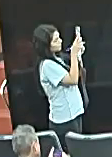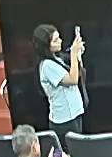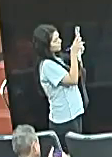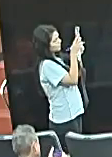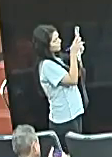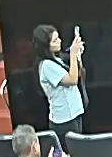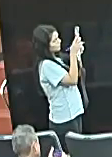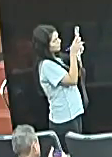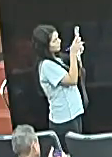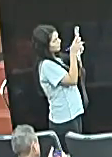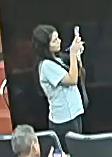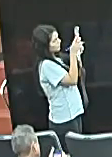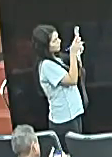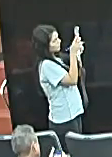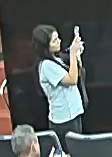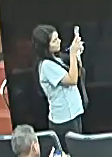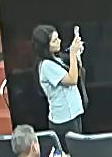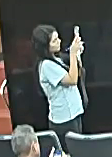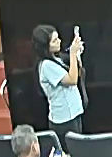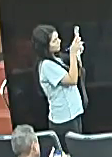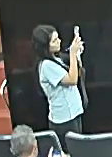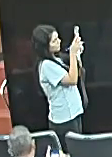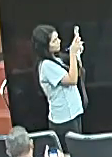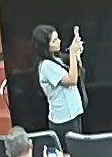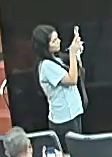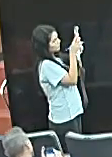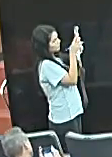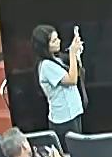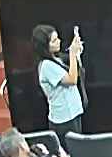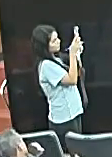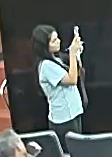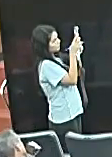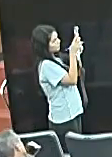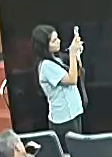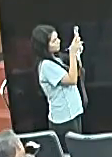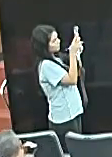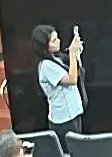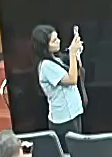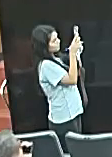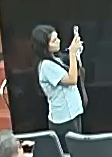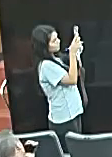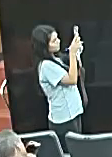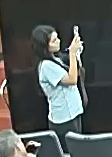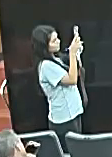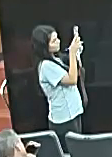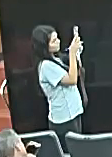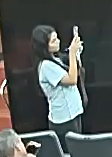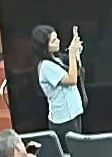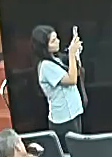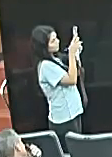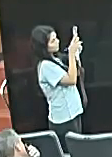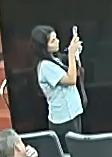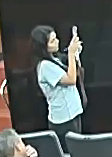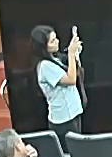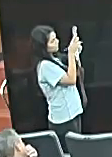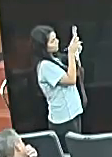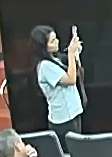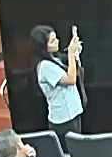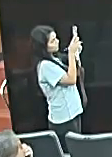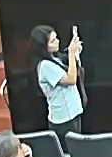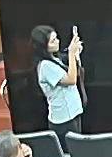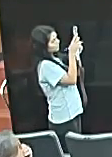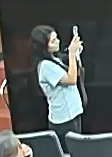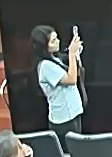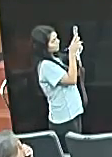nisso é importante que essa pec ela seja aprovada e seja dado continuidade ao trâmite dela dentro do parlamento que a